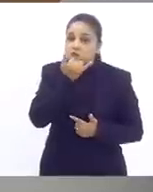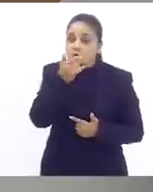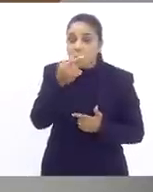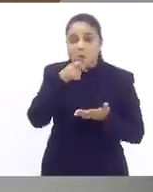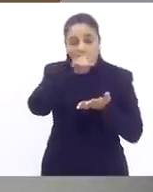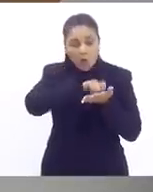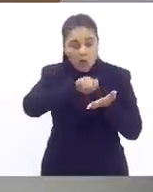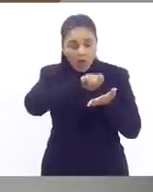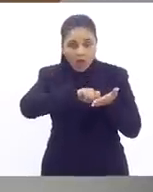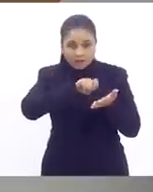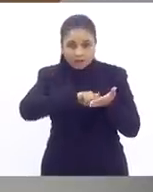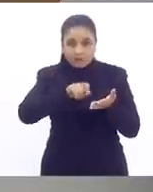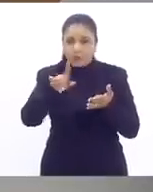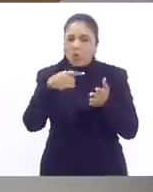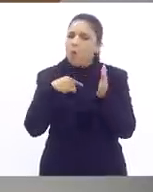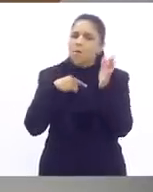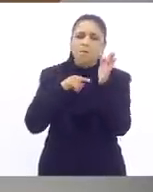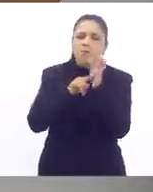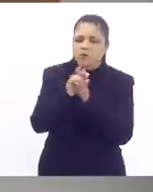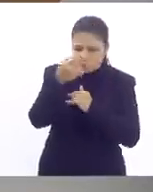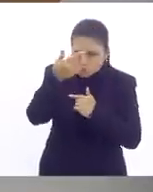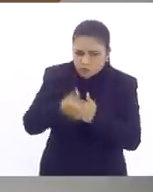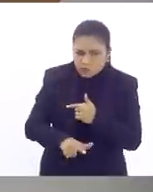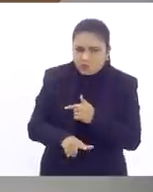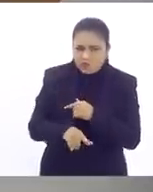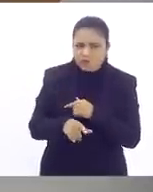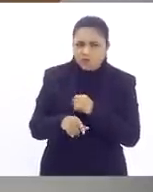eu não anotei a sua pergunta